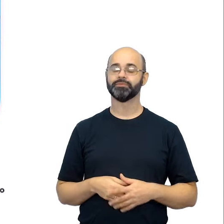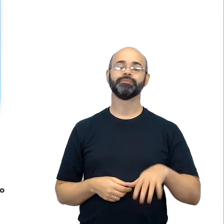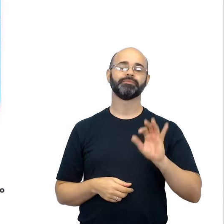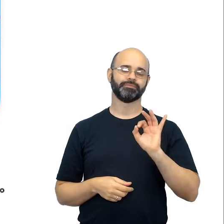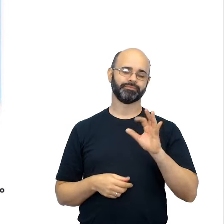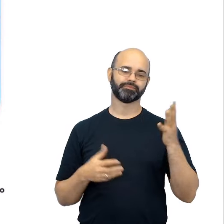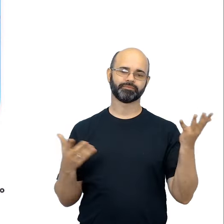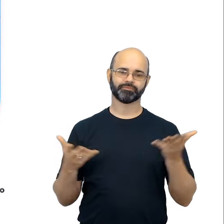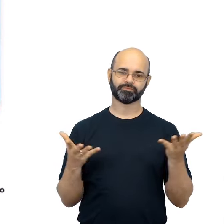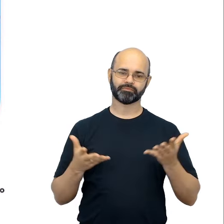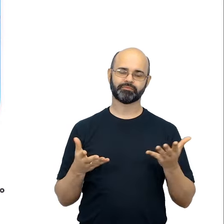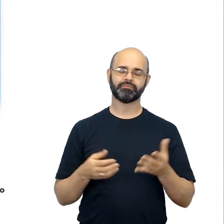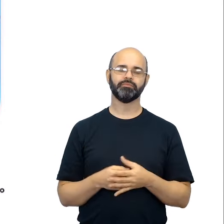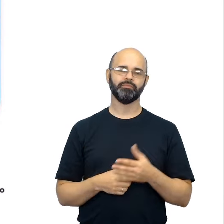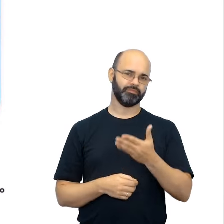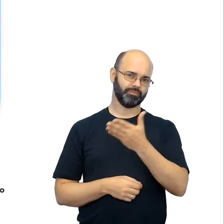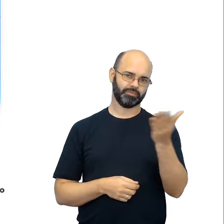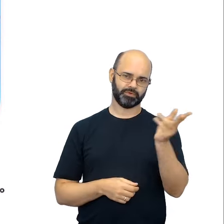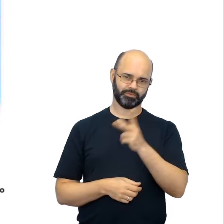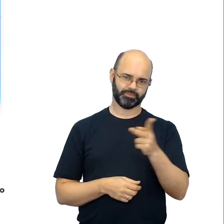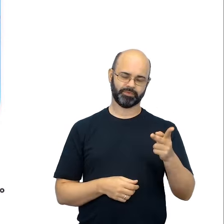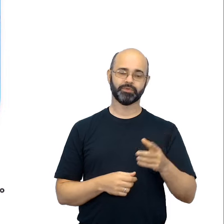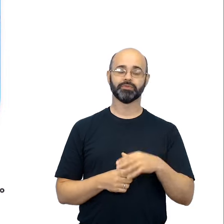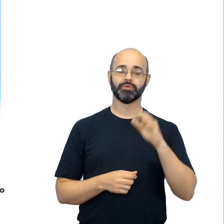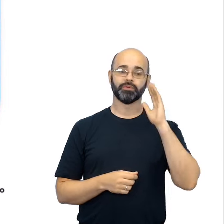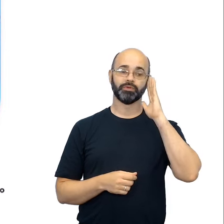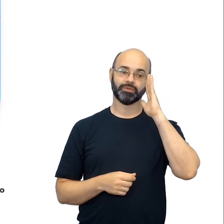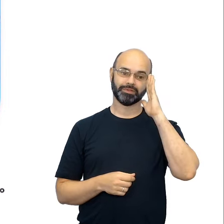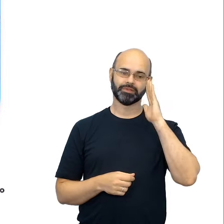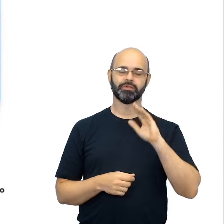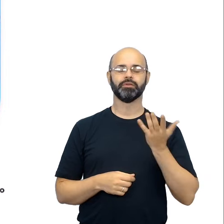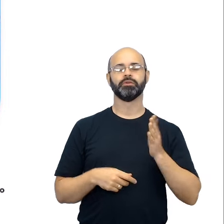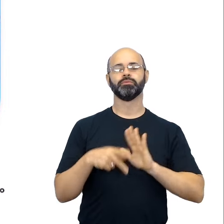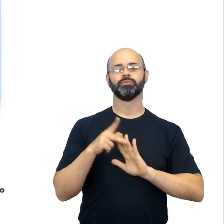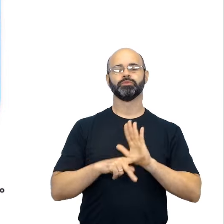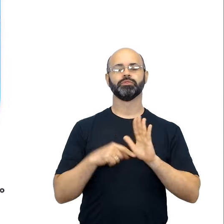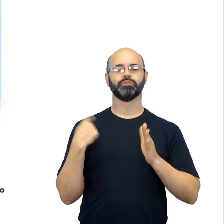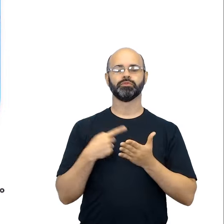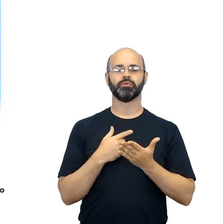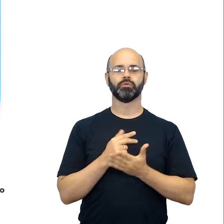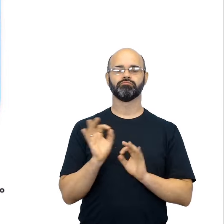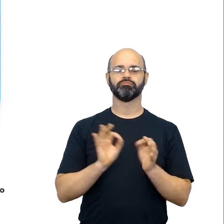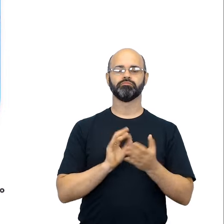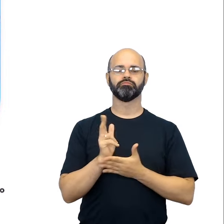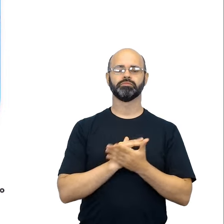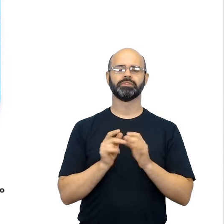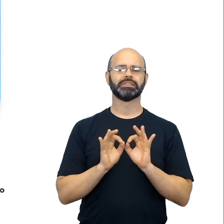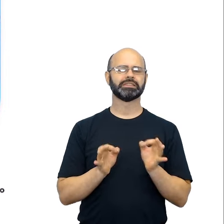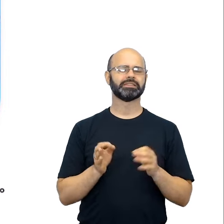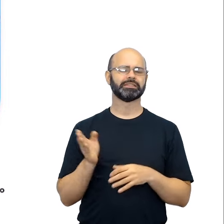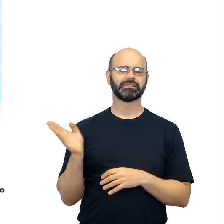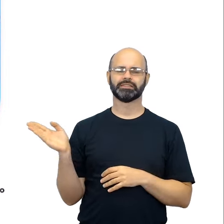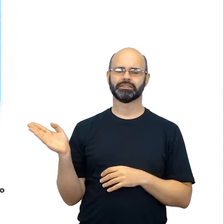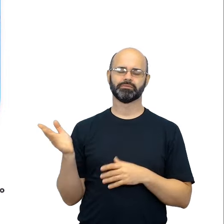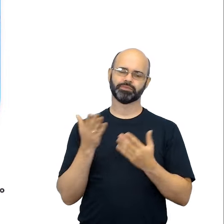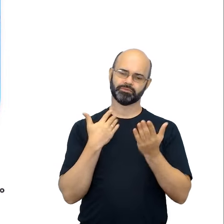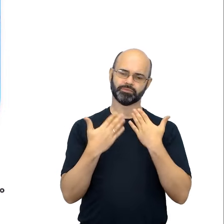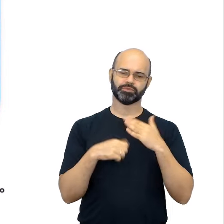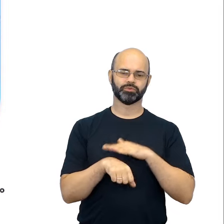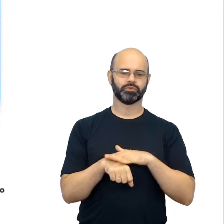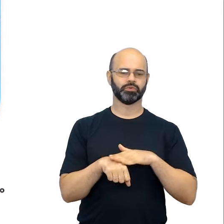agora, professores, né? O projeto, nós desenhamos aqui um projeto simples, né, para discutir com vocês, né,